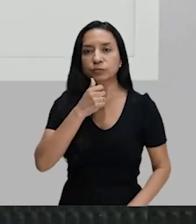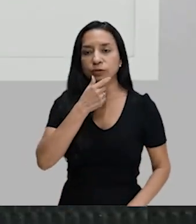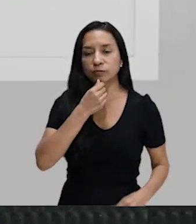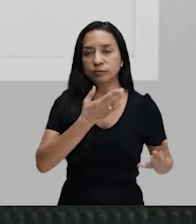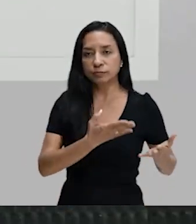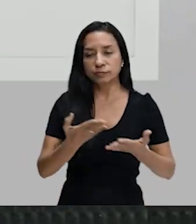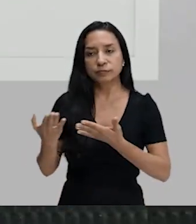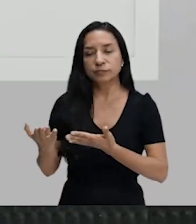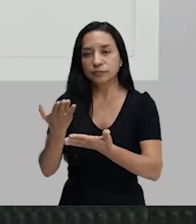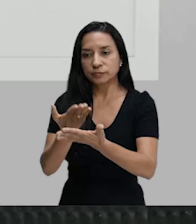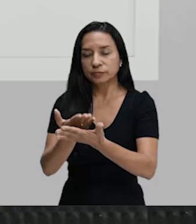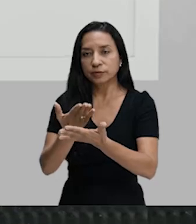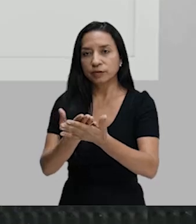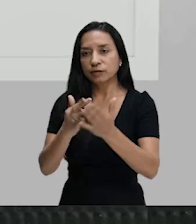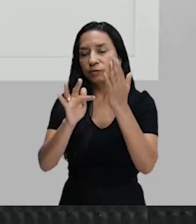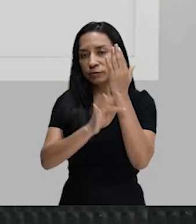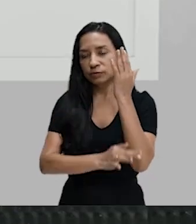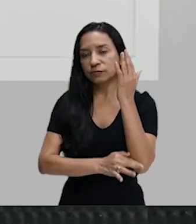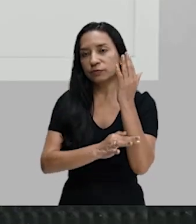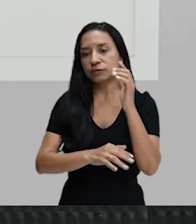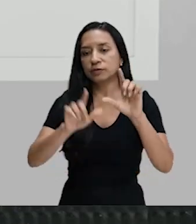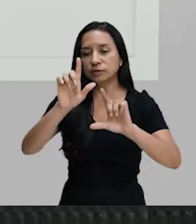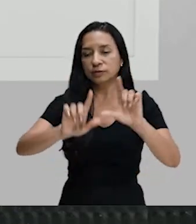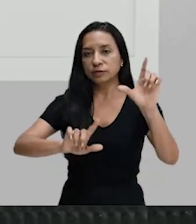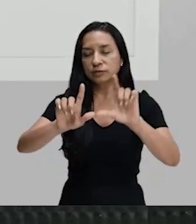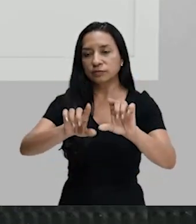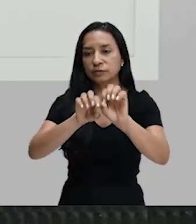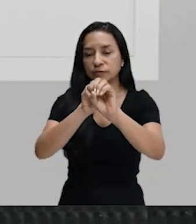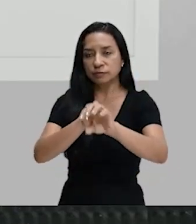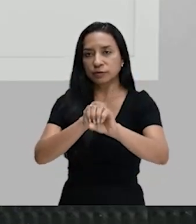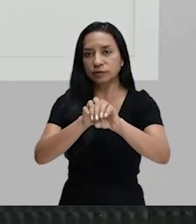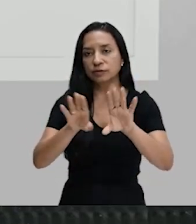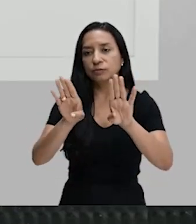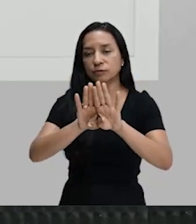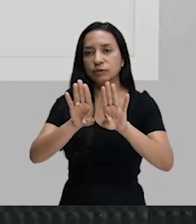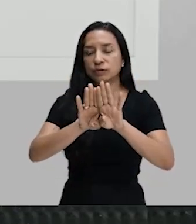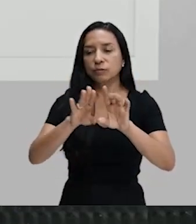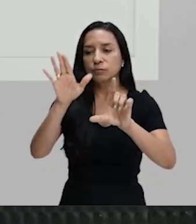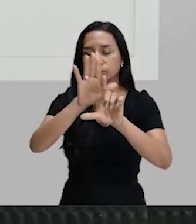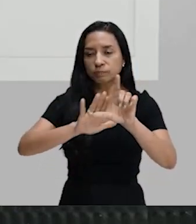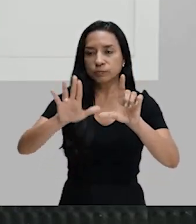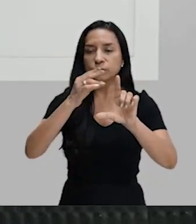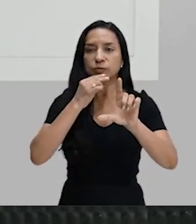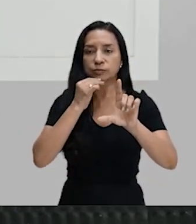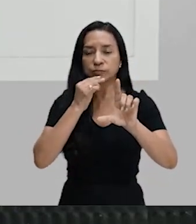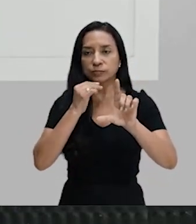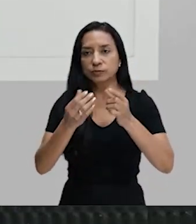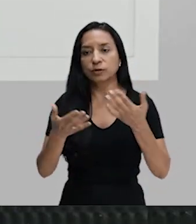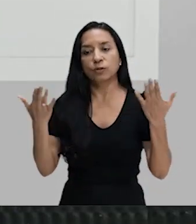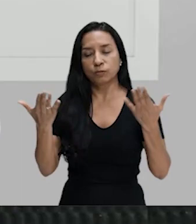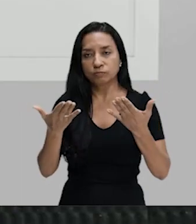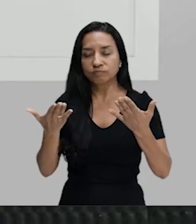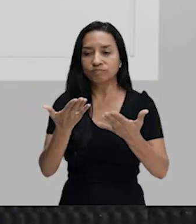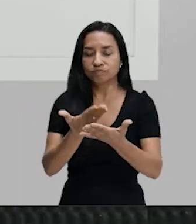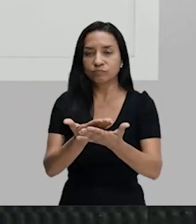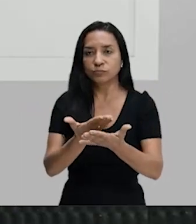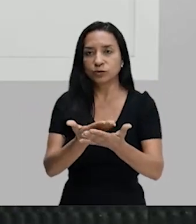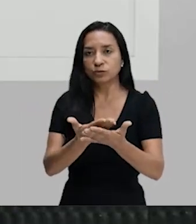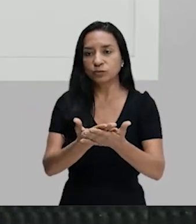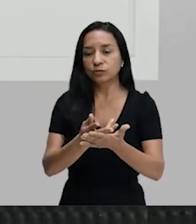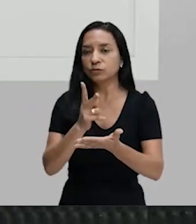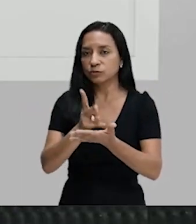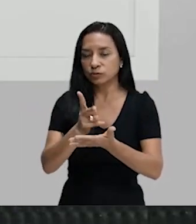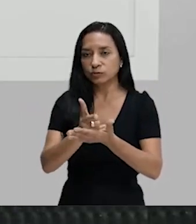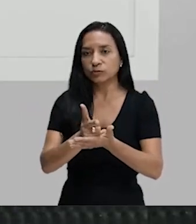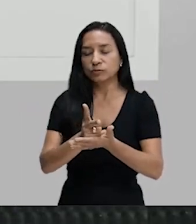Bem-vindo a mais uma aula de Física aqui pela TV Educação e também pela plataforma Gonçalves Dias. Bom, na aula de hoje nós vamos continuar, falando sobre a primeira e